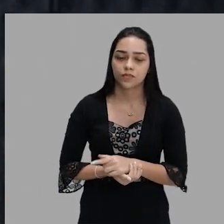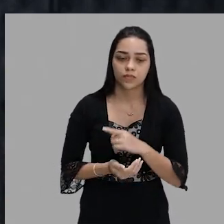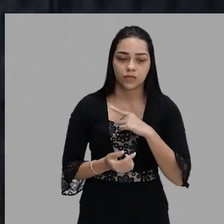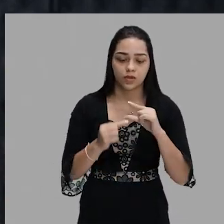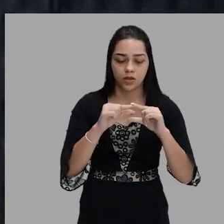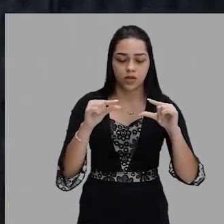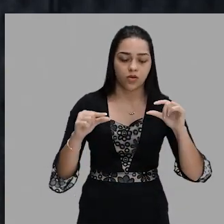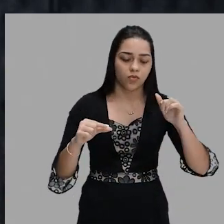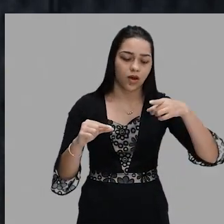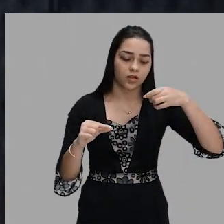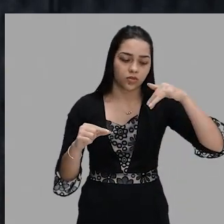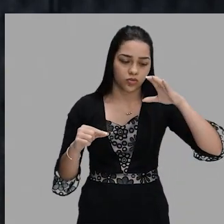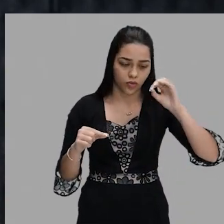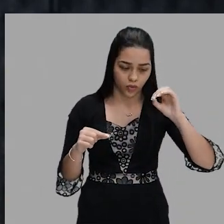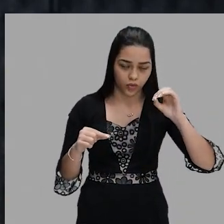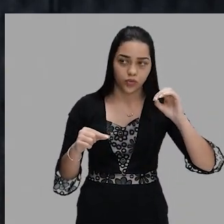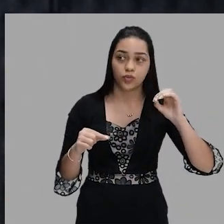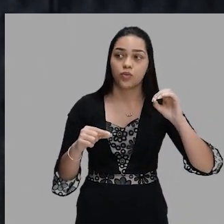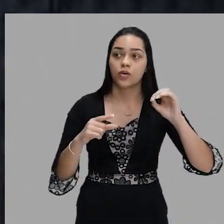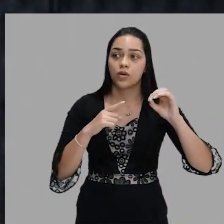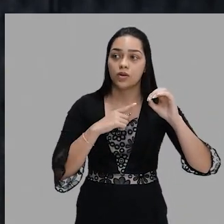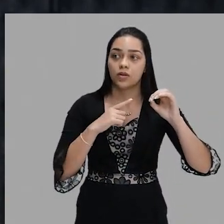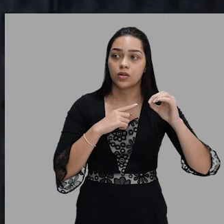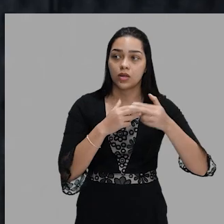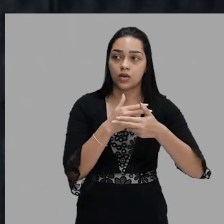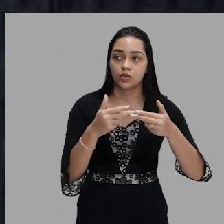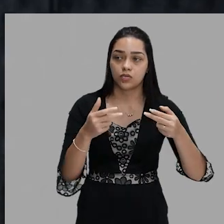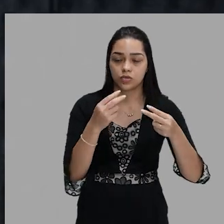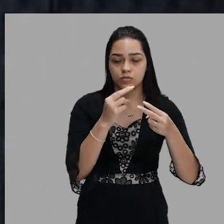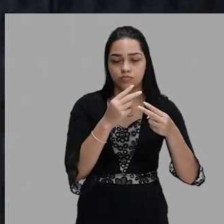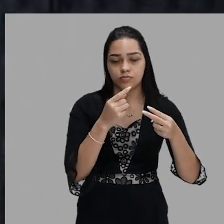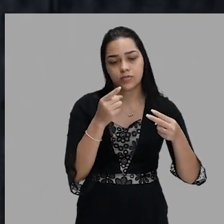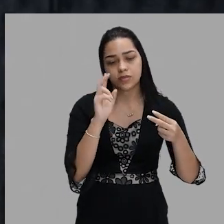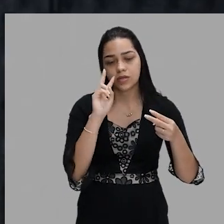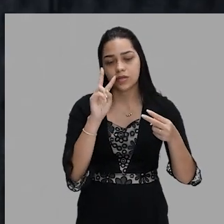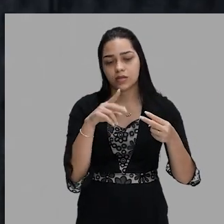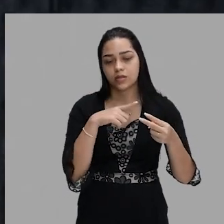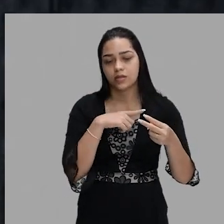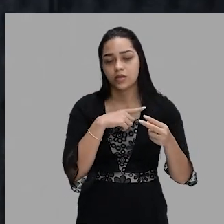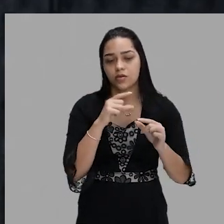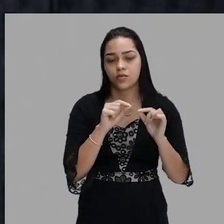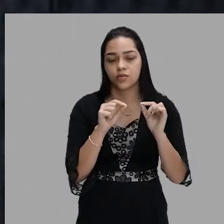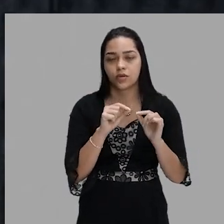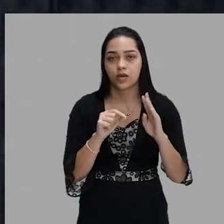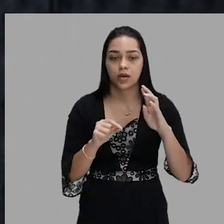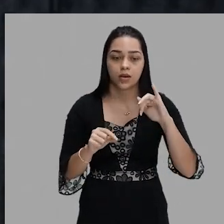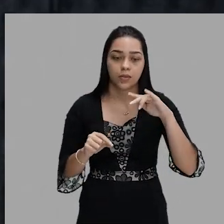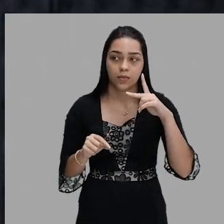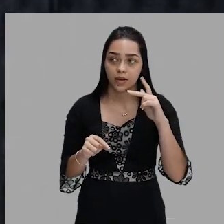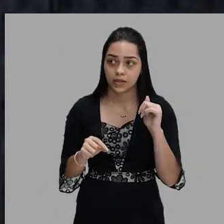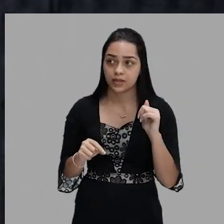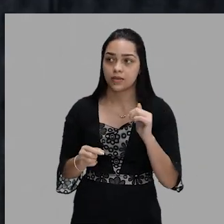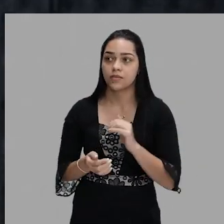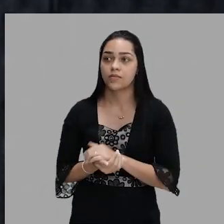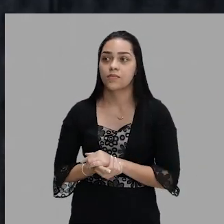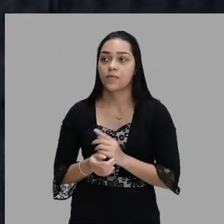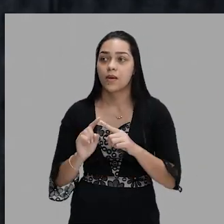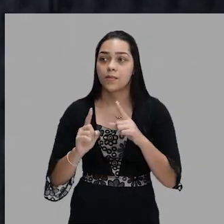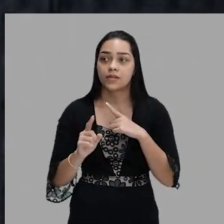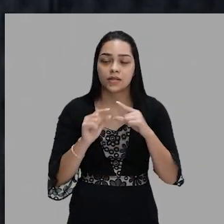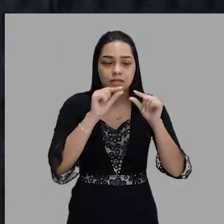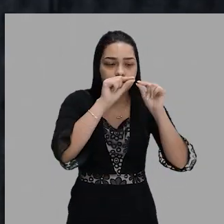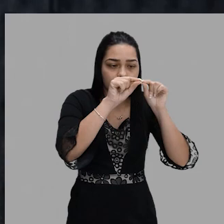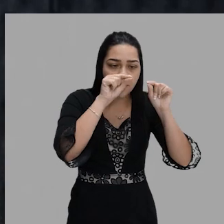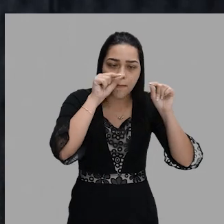um axônio de um neurônio, tem alguns pedaços onde você encontra aqui, ó, a bainha de mielina. Mas tem